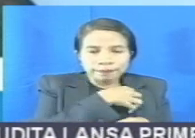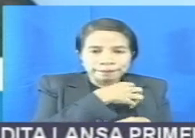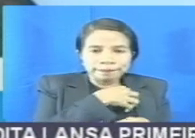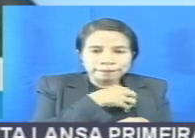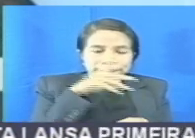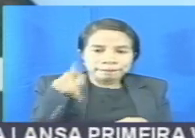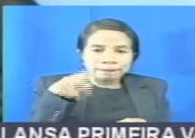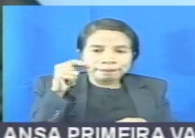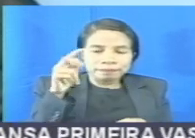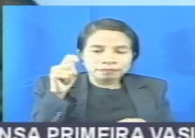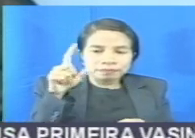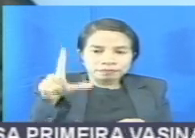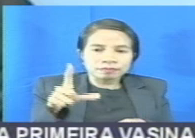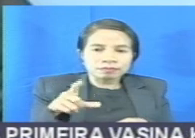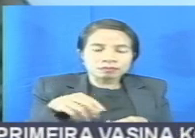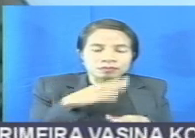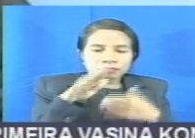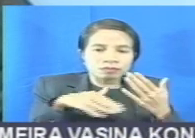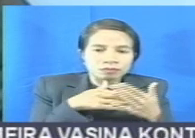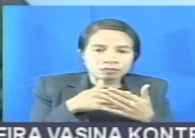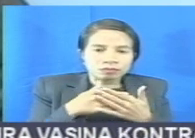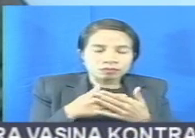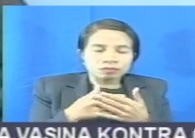da PNTL. Telespectadores rádio no televisão Timor